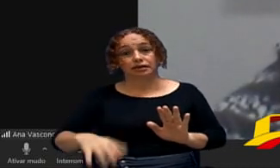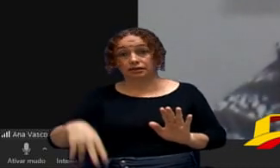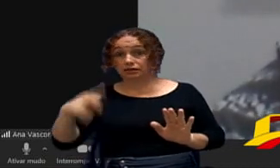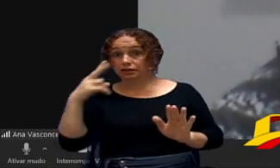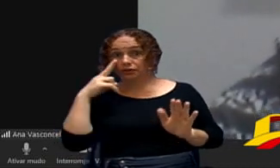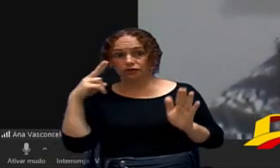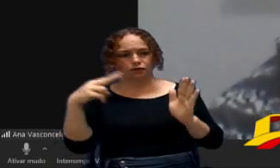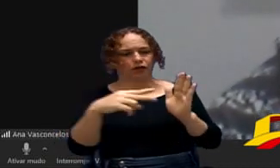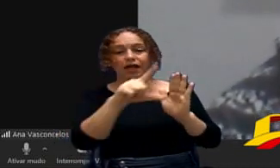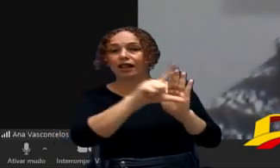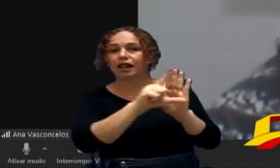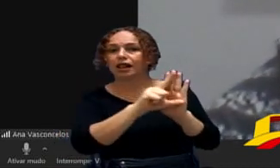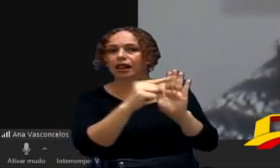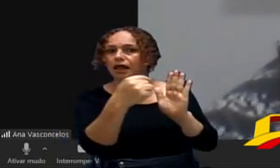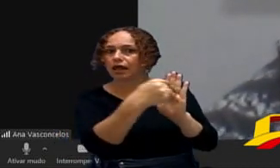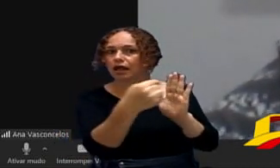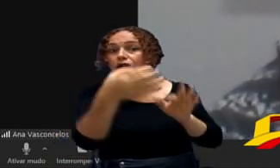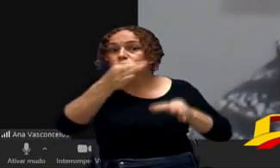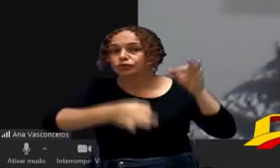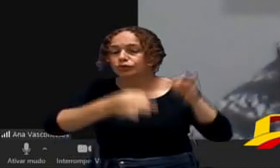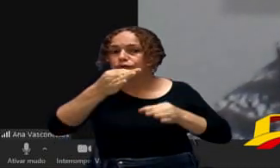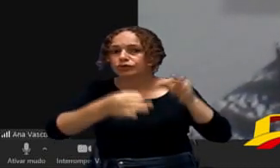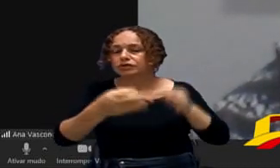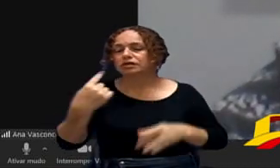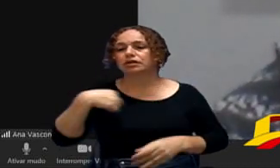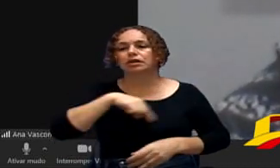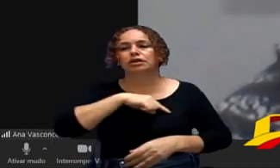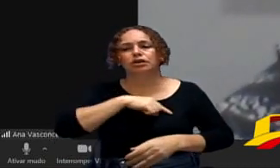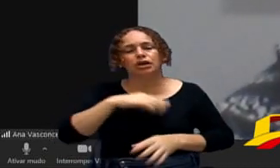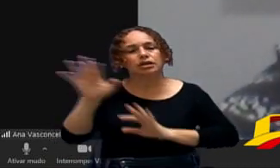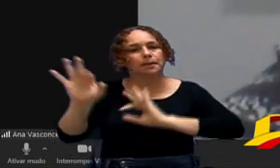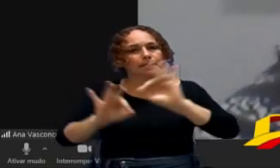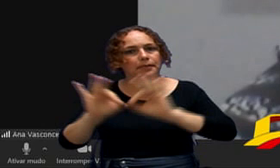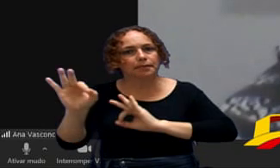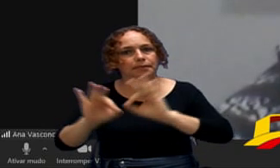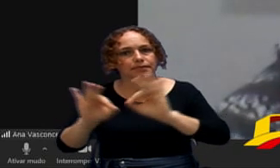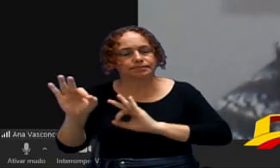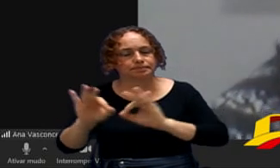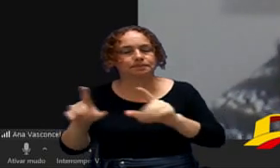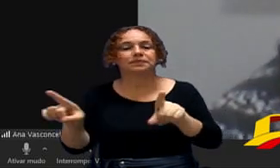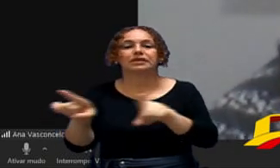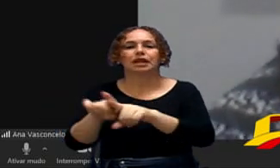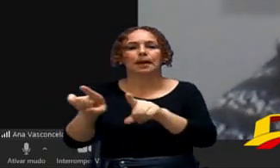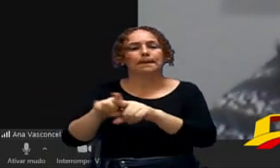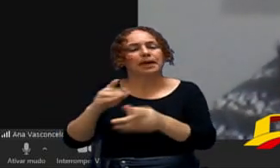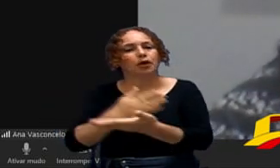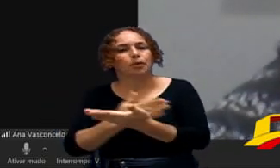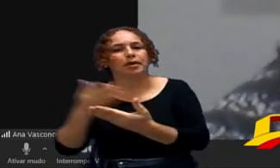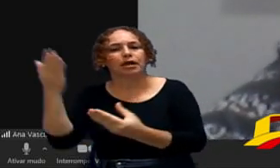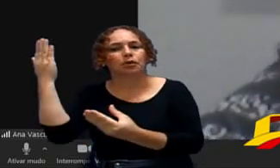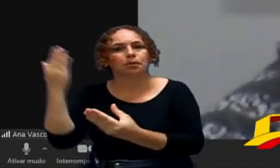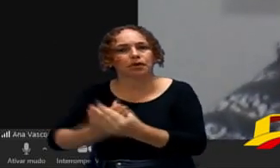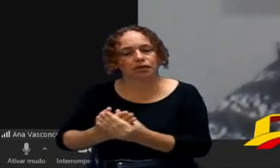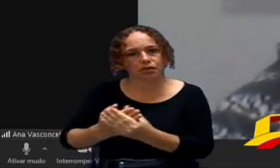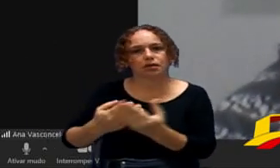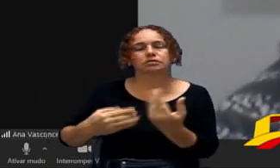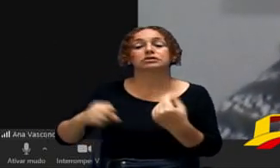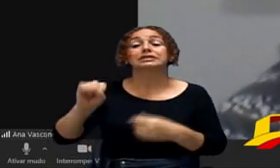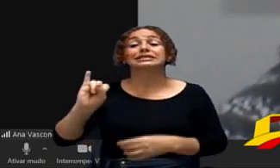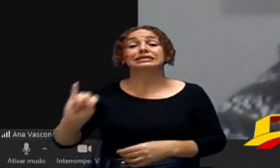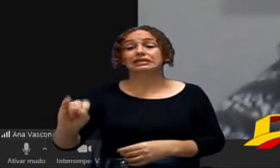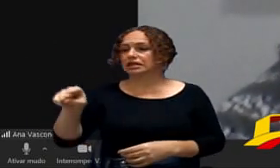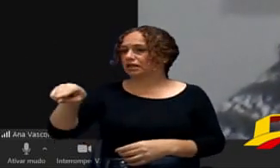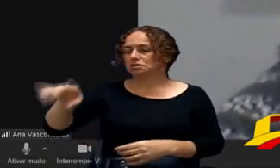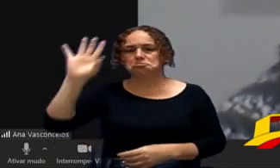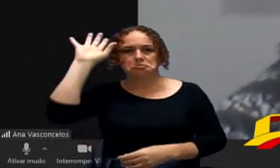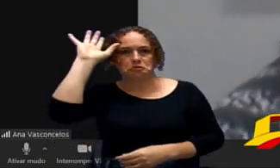Sorocaba. É, nós iremos nos habilitar como assistente de acusação no processo e esperamos que, caso não seja possível resolver